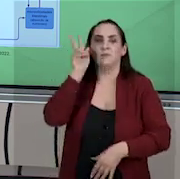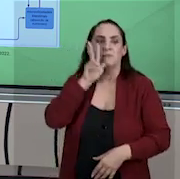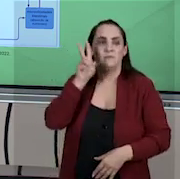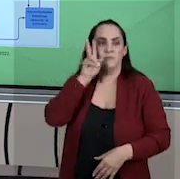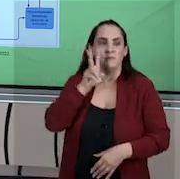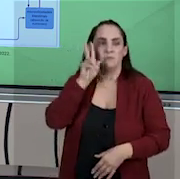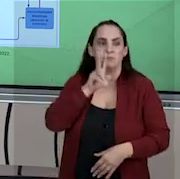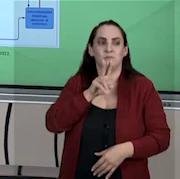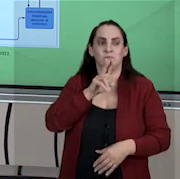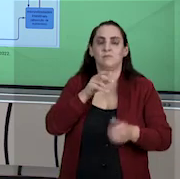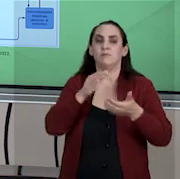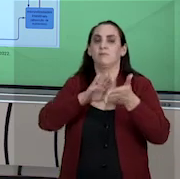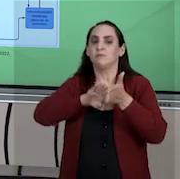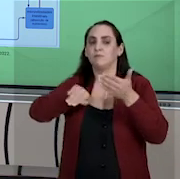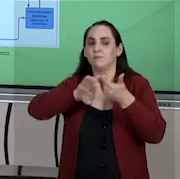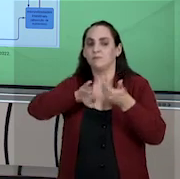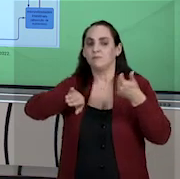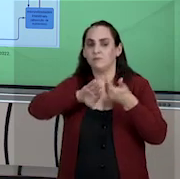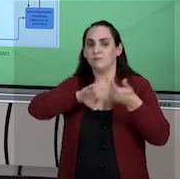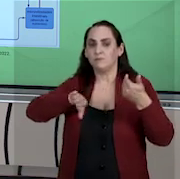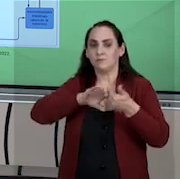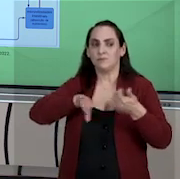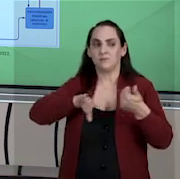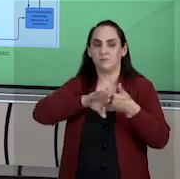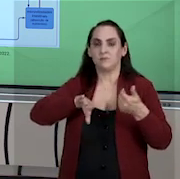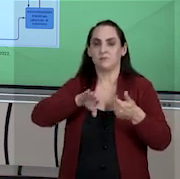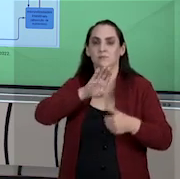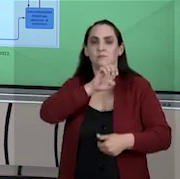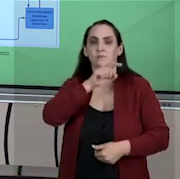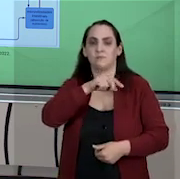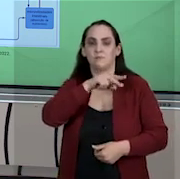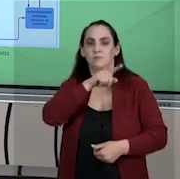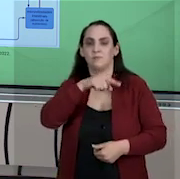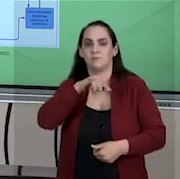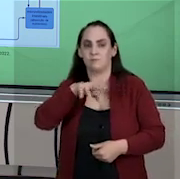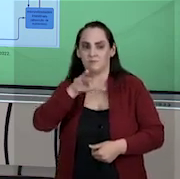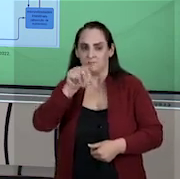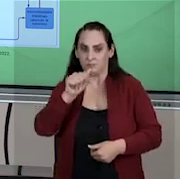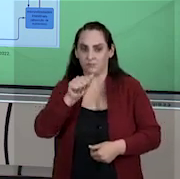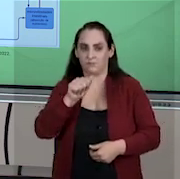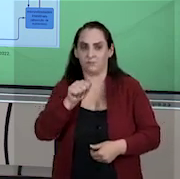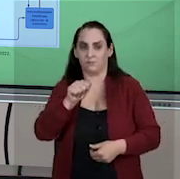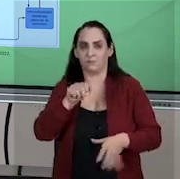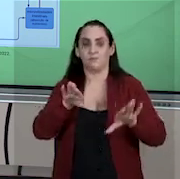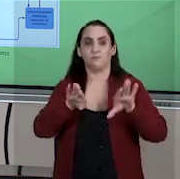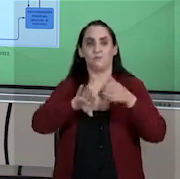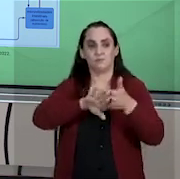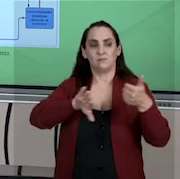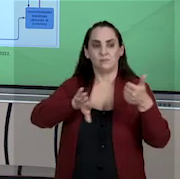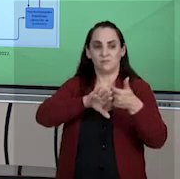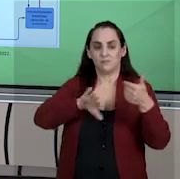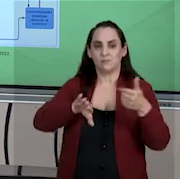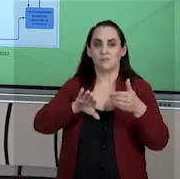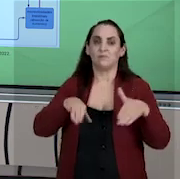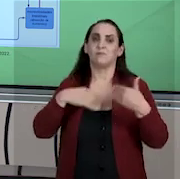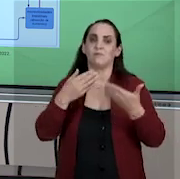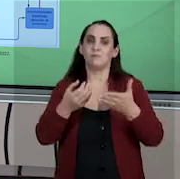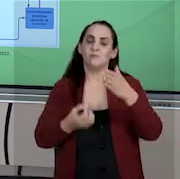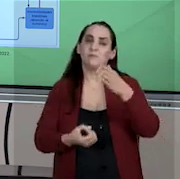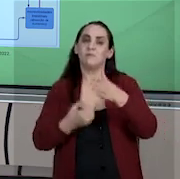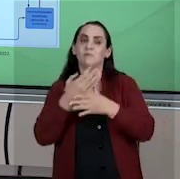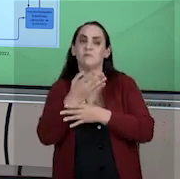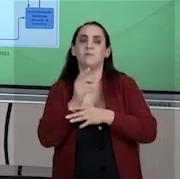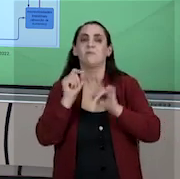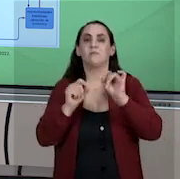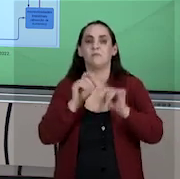bile que eu falei que vai quebrar, é como se fosse um detergente que quebra essa gordura, vai formar os ácidos